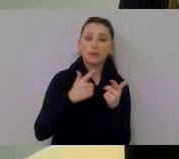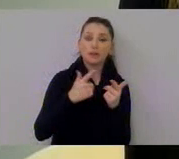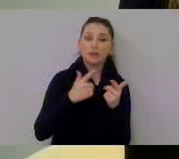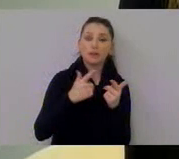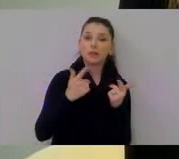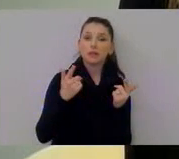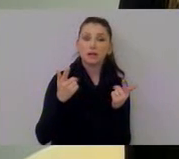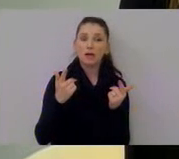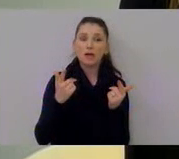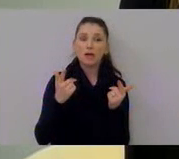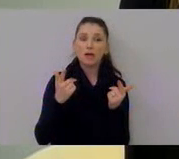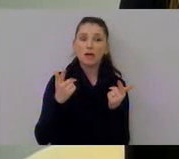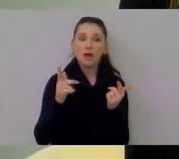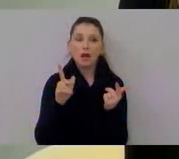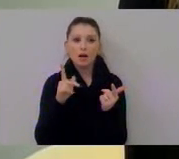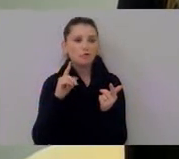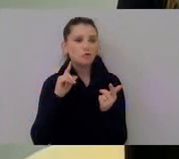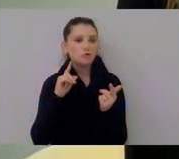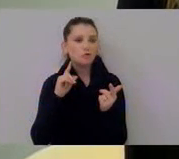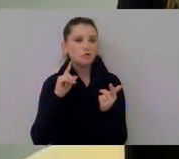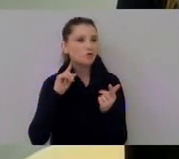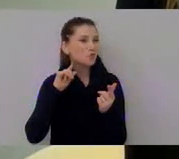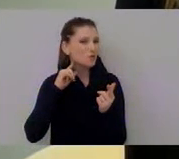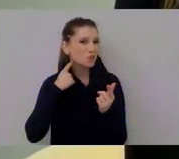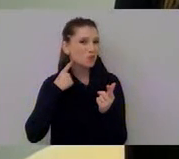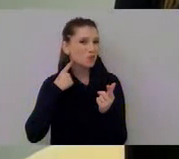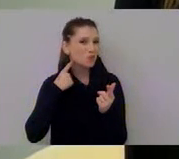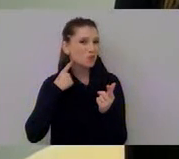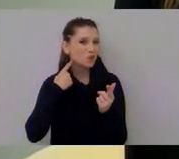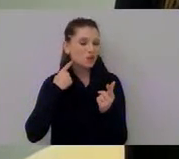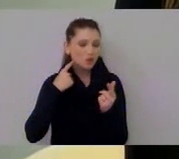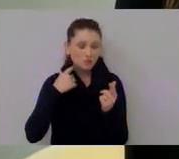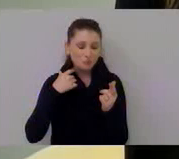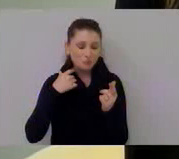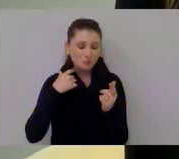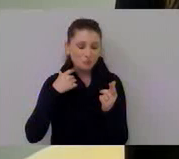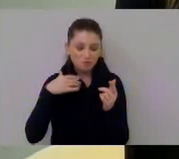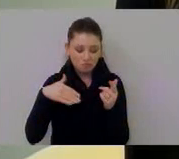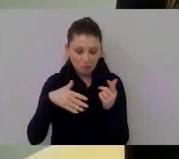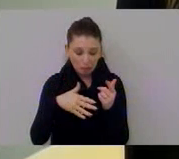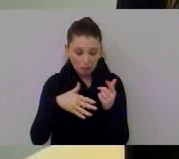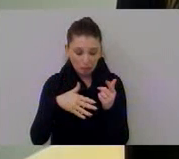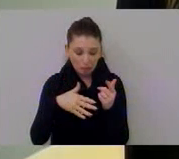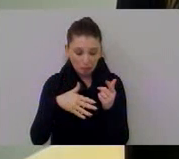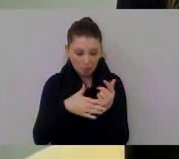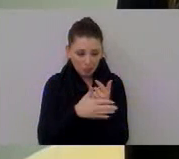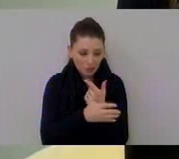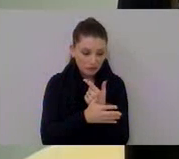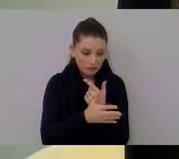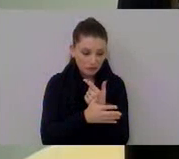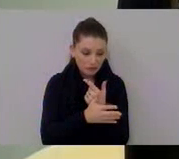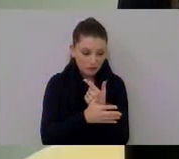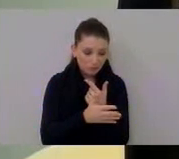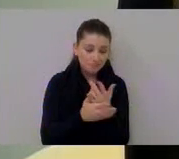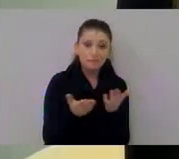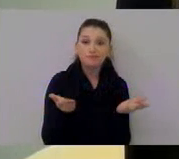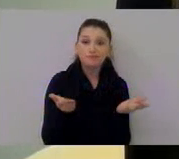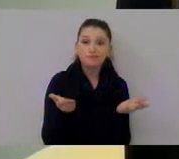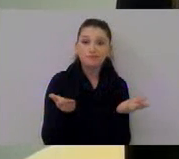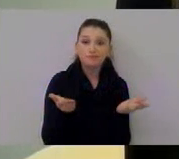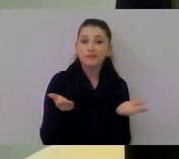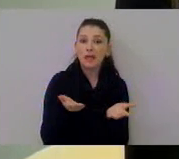para o bueiro sem filtro algum. E se está na rua, é porque não